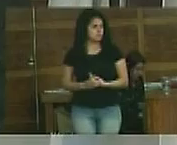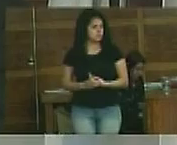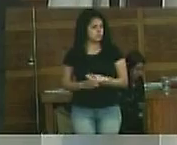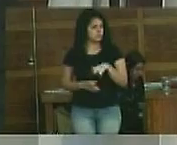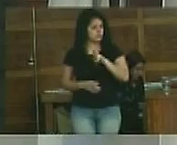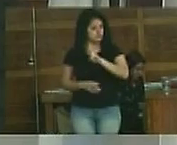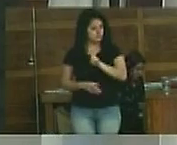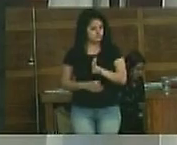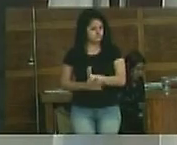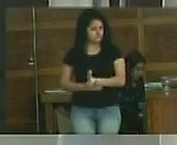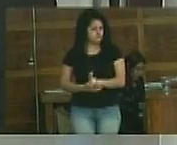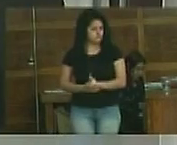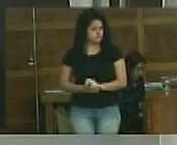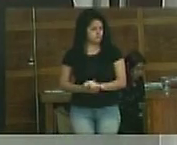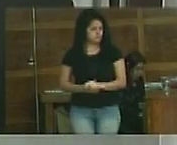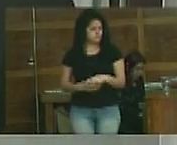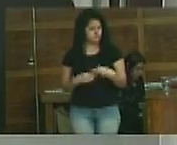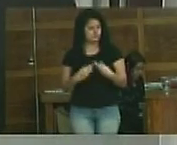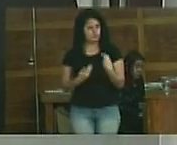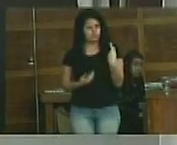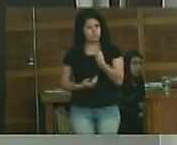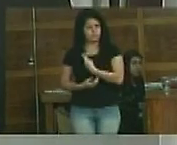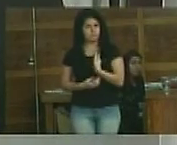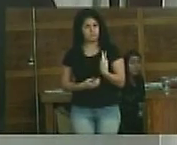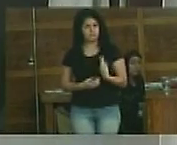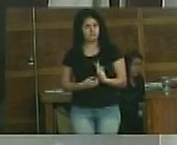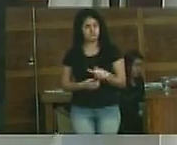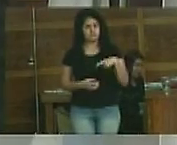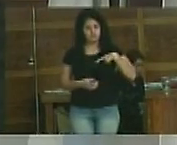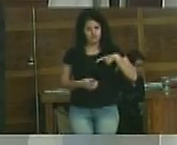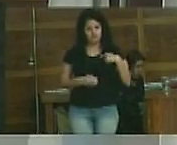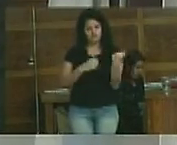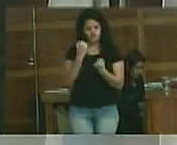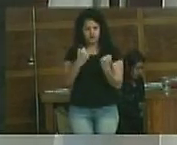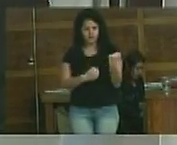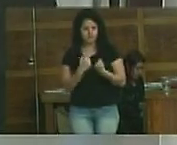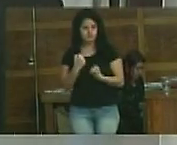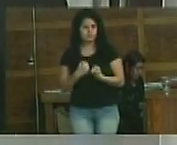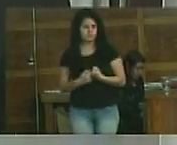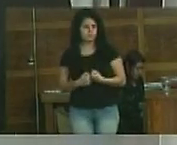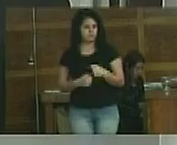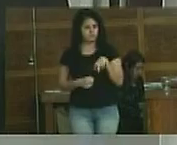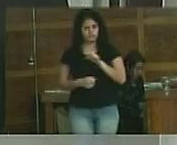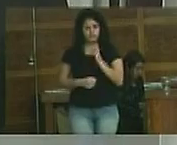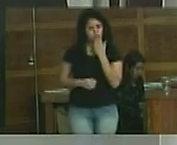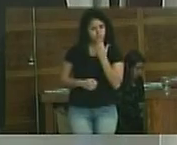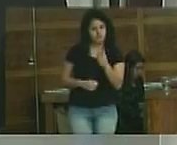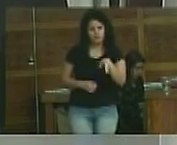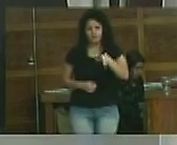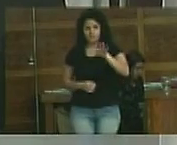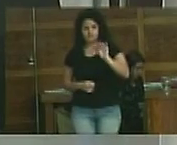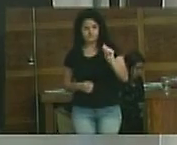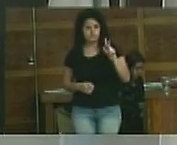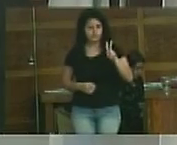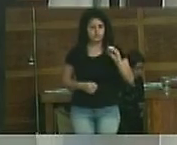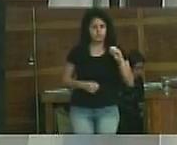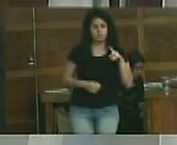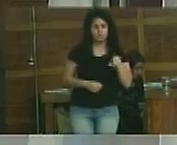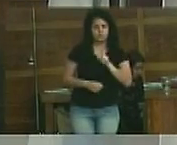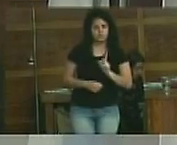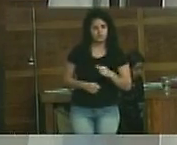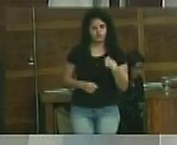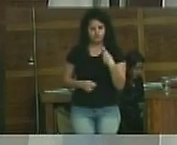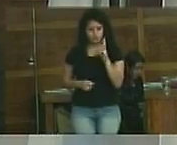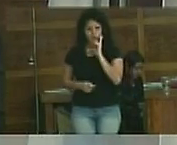de uso. Então, nós, condutores de veículos, a população, não está pedindo favor, não. Nós estamos